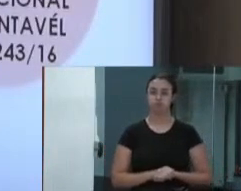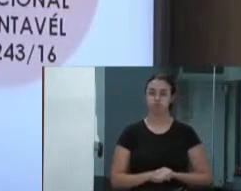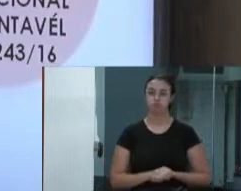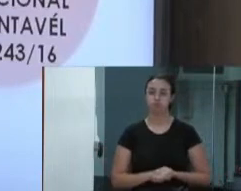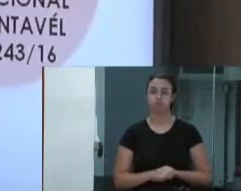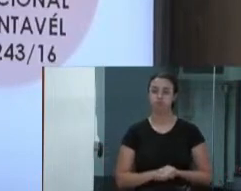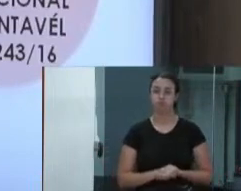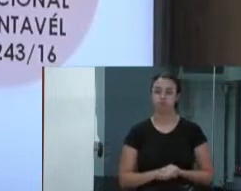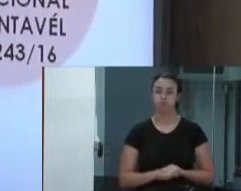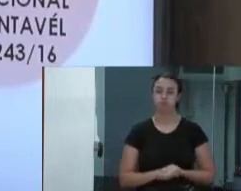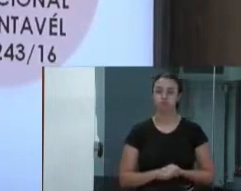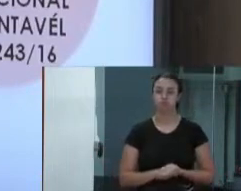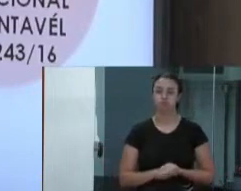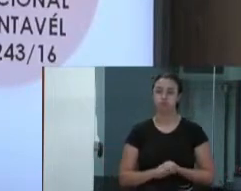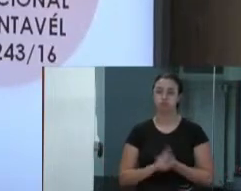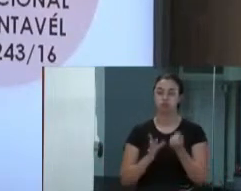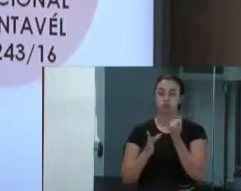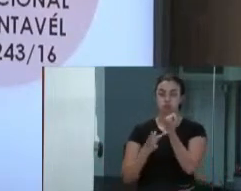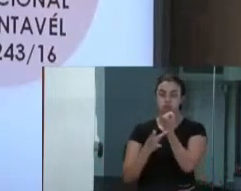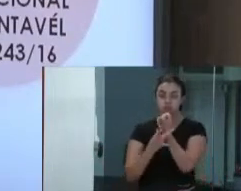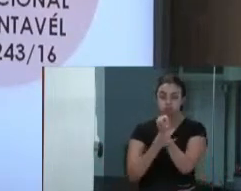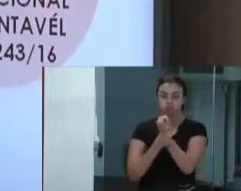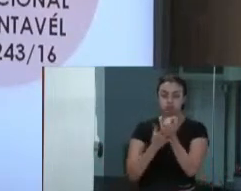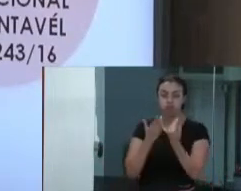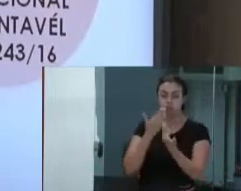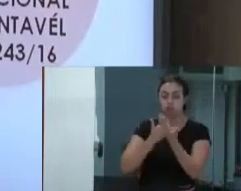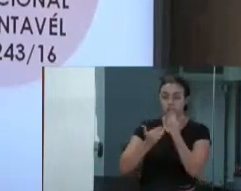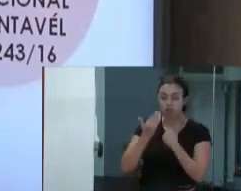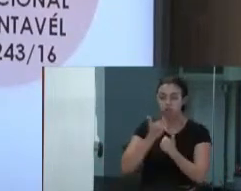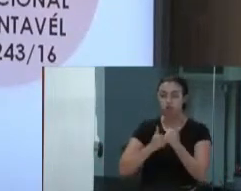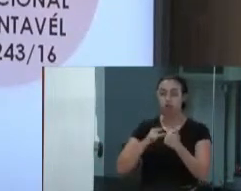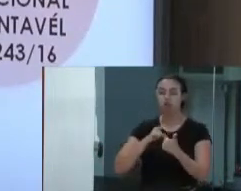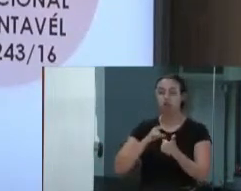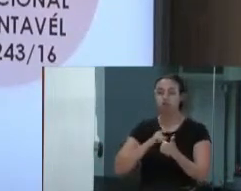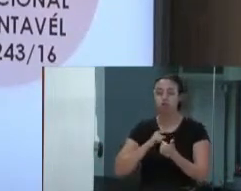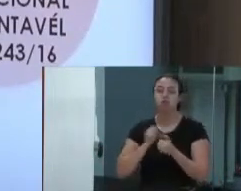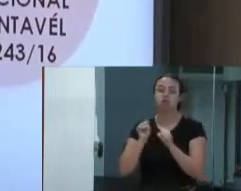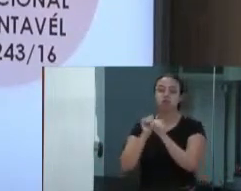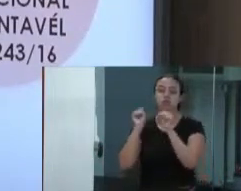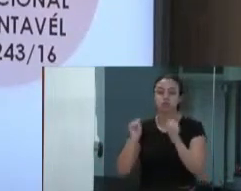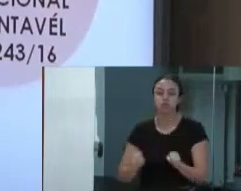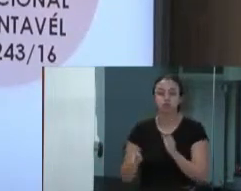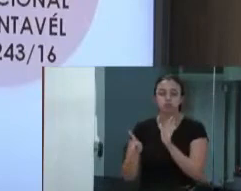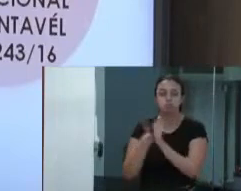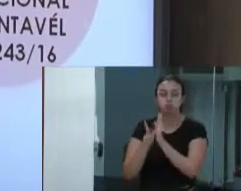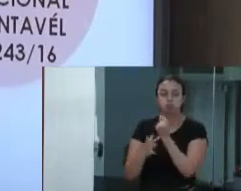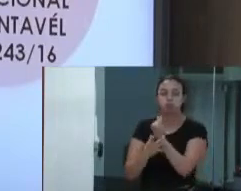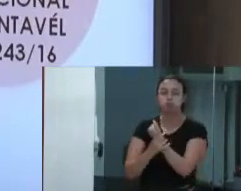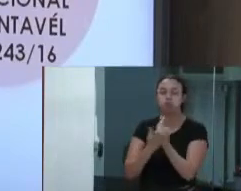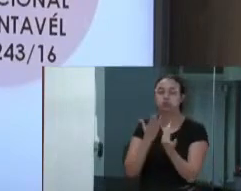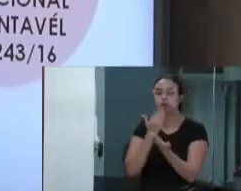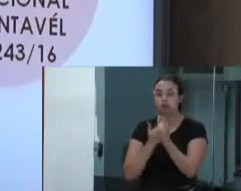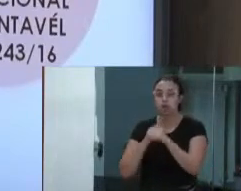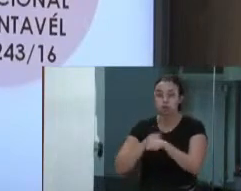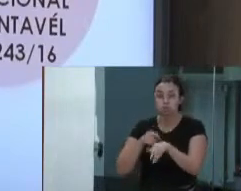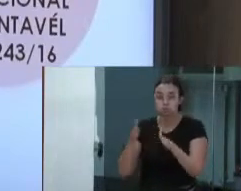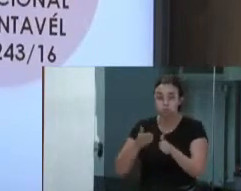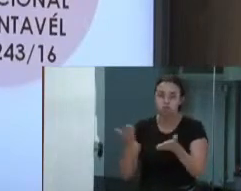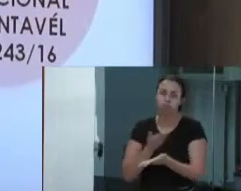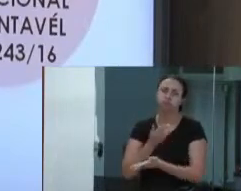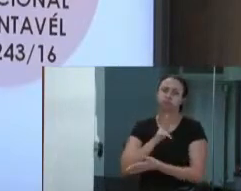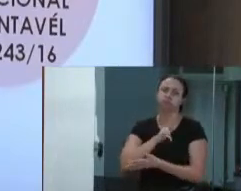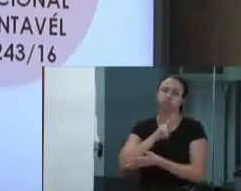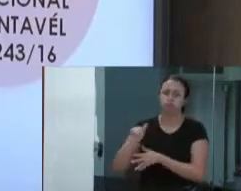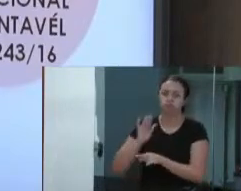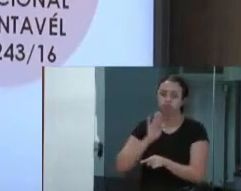Nós tivemos aí, dentro da segurança alimentar, né, a adesão do SISAM, do Sistema Nacional de Segurança Alimentar, algo que, nesse momento, né, vai fazer muita